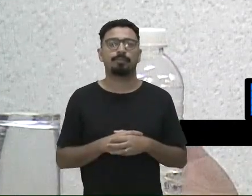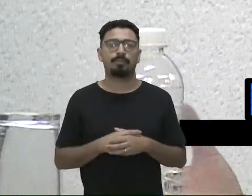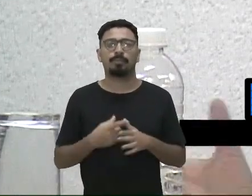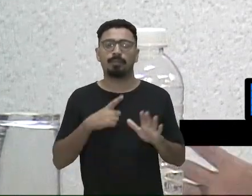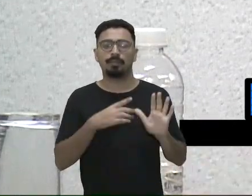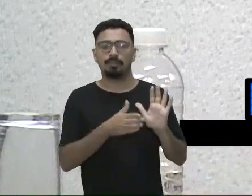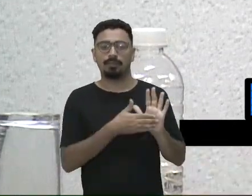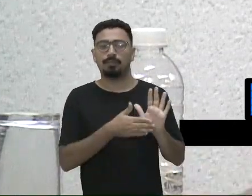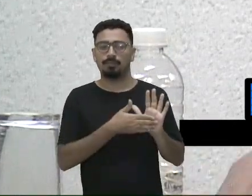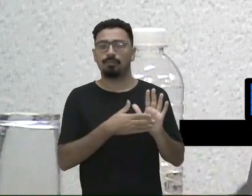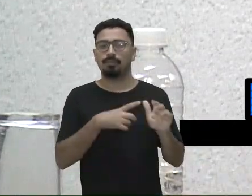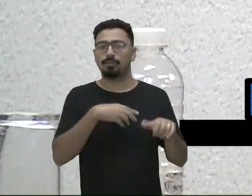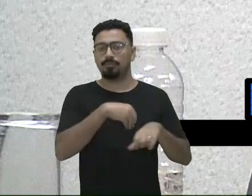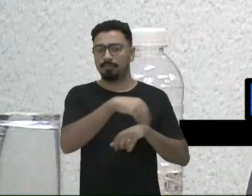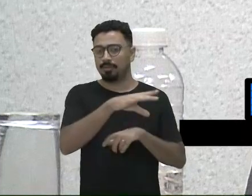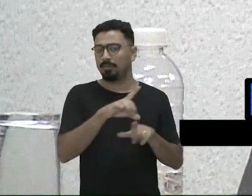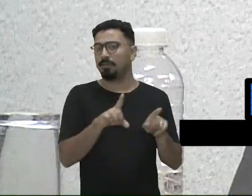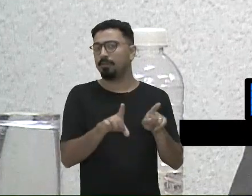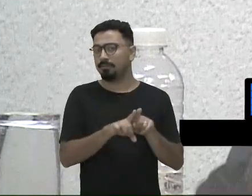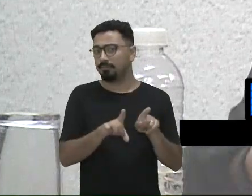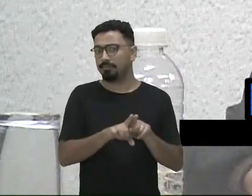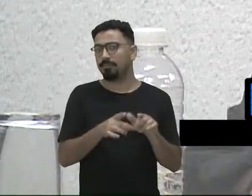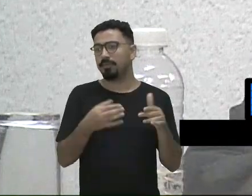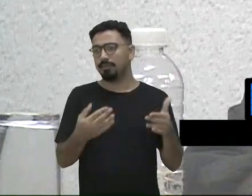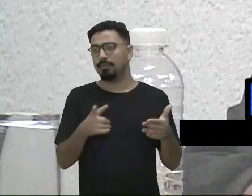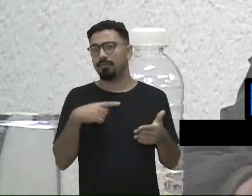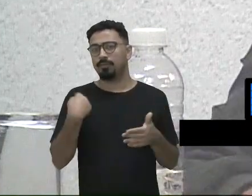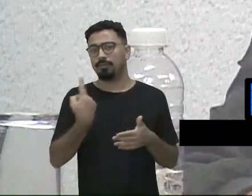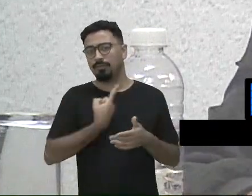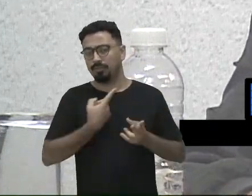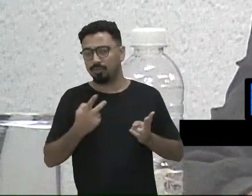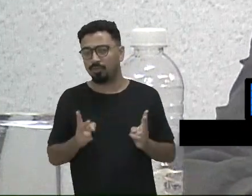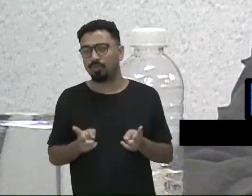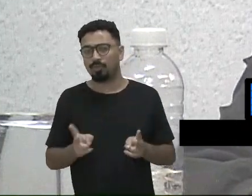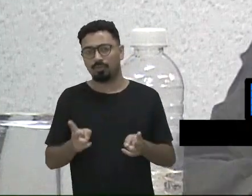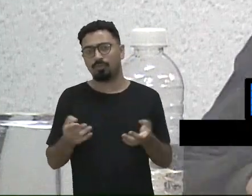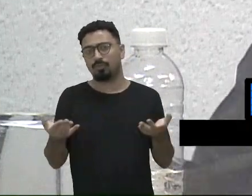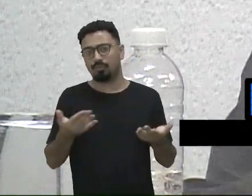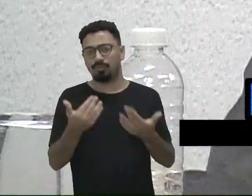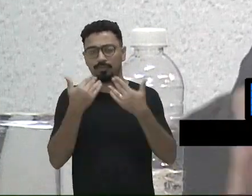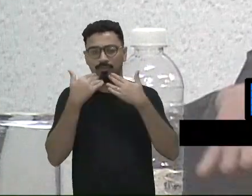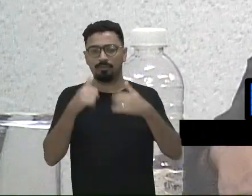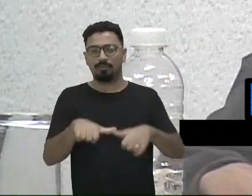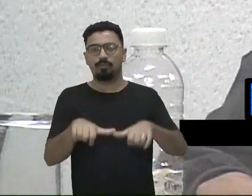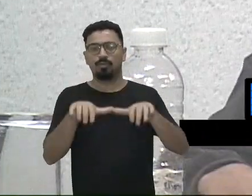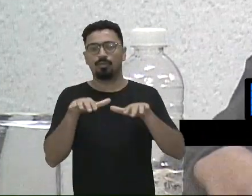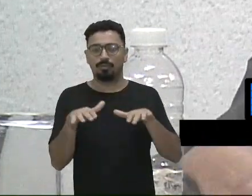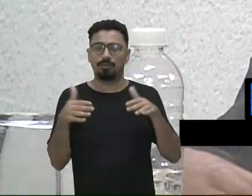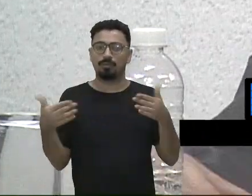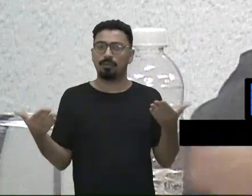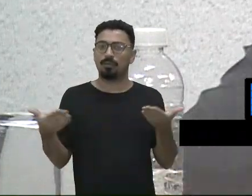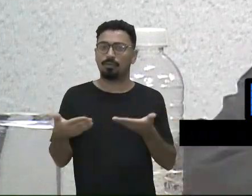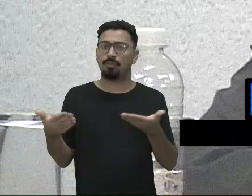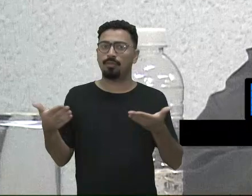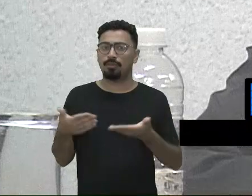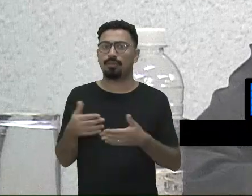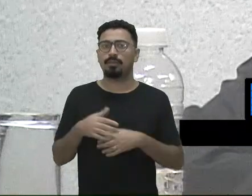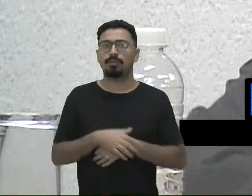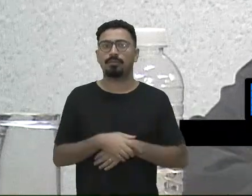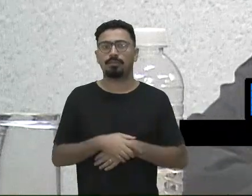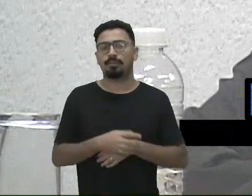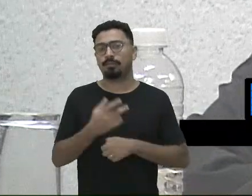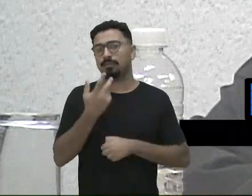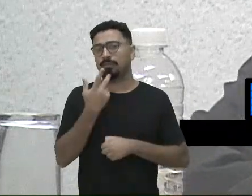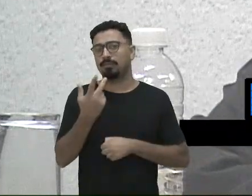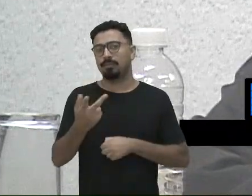propostas encaminhadas, né? E, bom, para dar continuidade para a nossa audiência, eu passo agora a